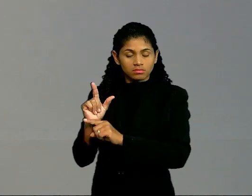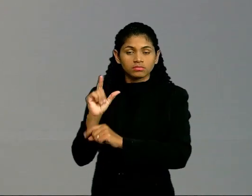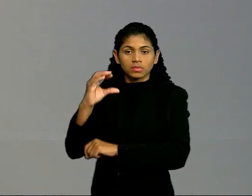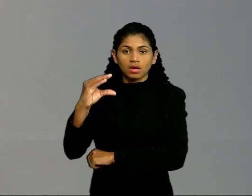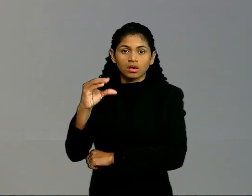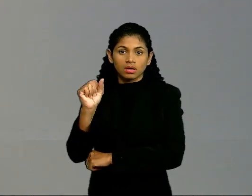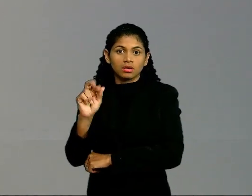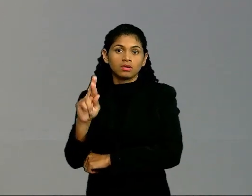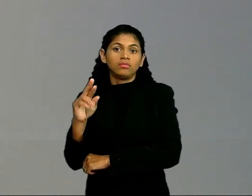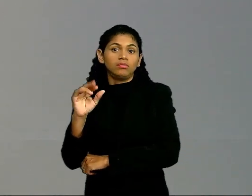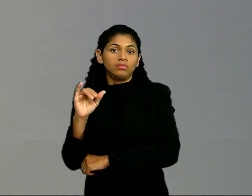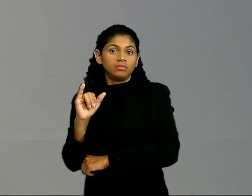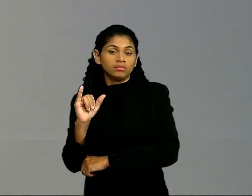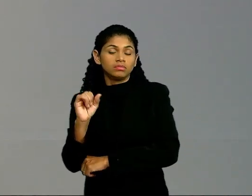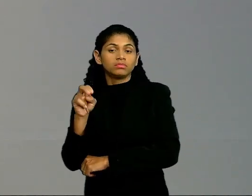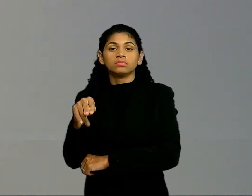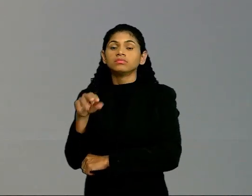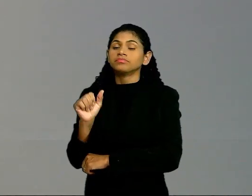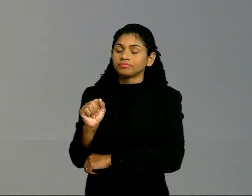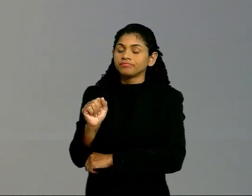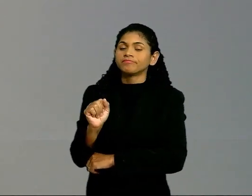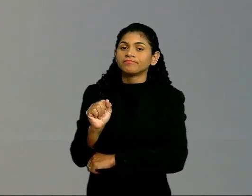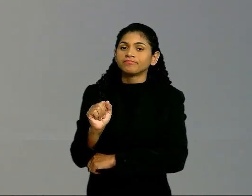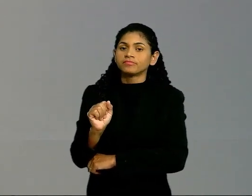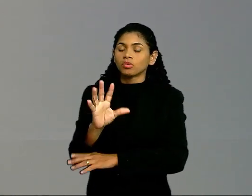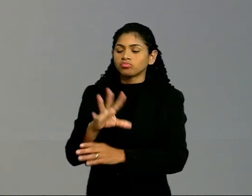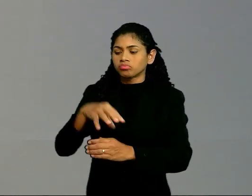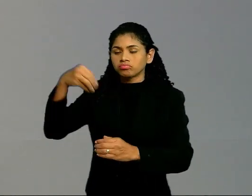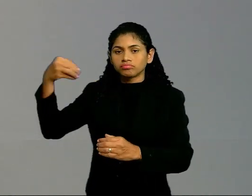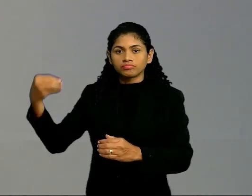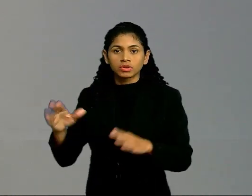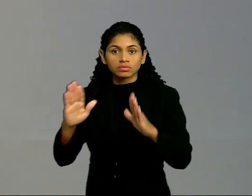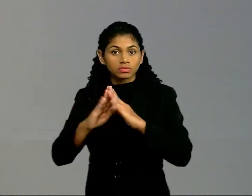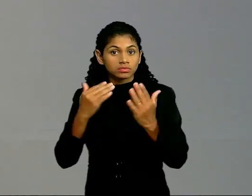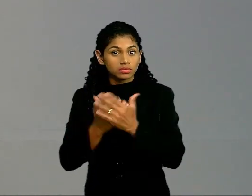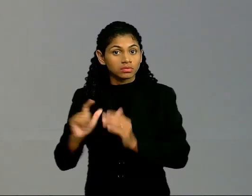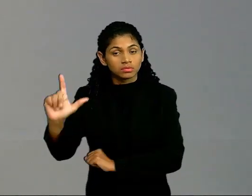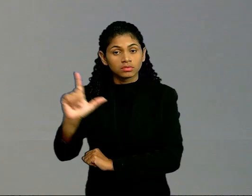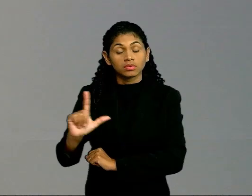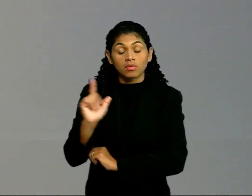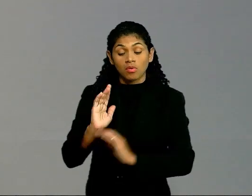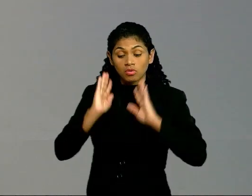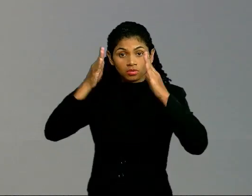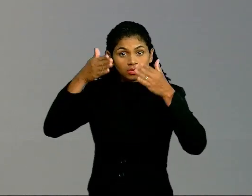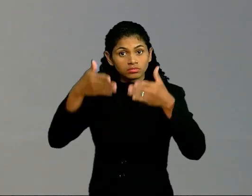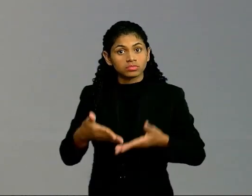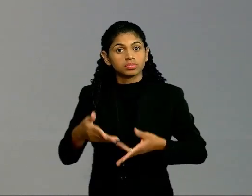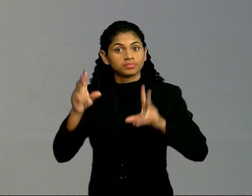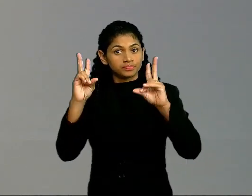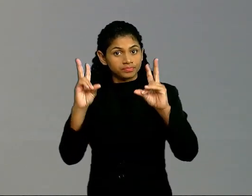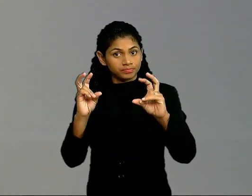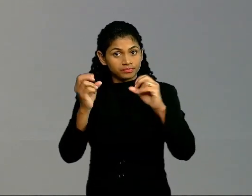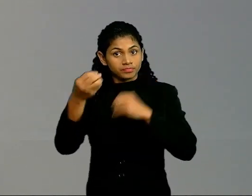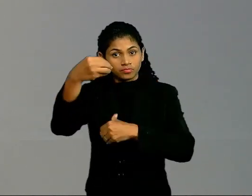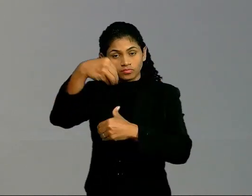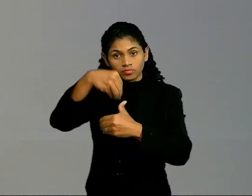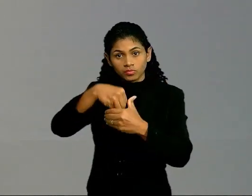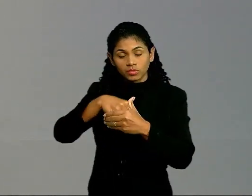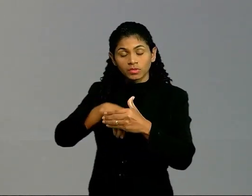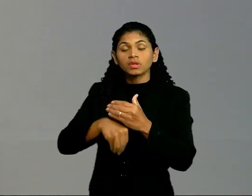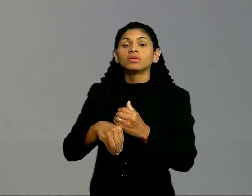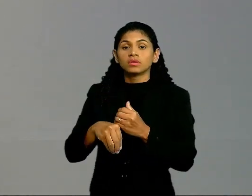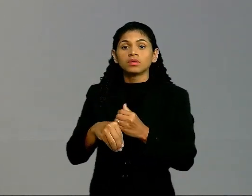dessas escolas literárias, tá? Mas trazendo um enfoque para os temas abordados dentro de uma